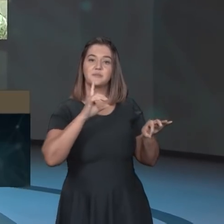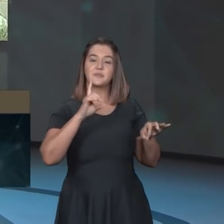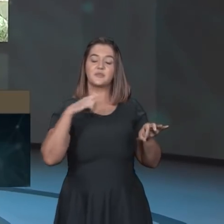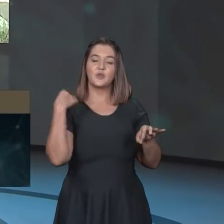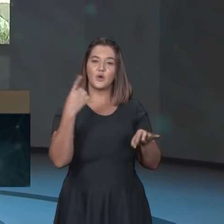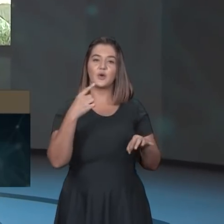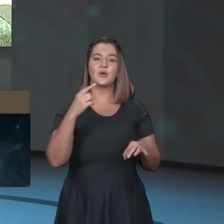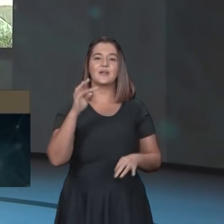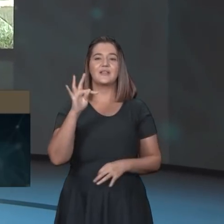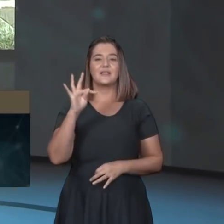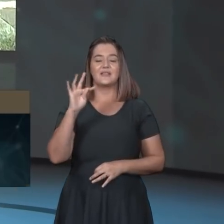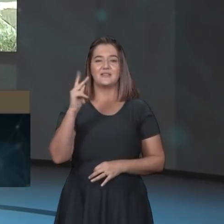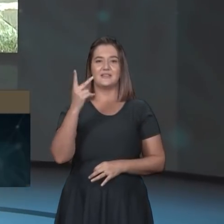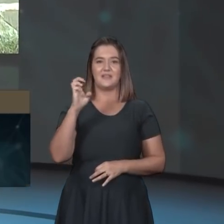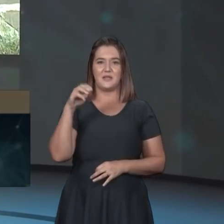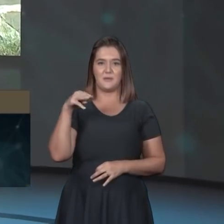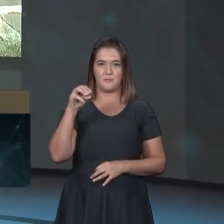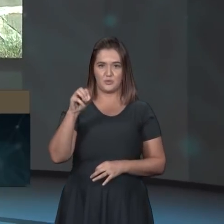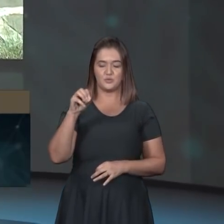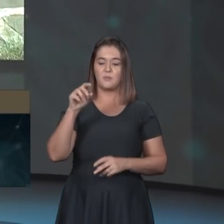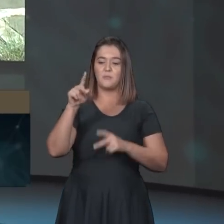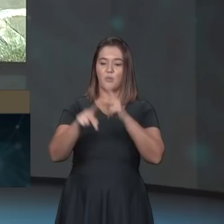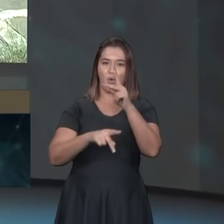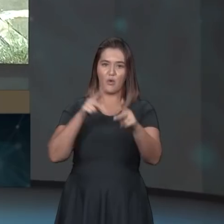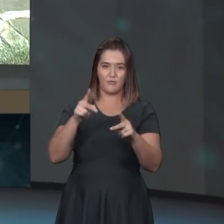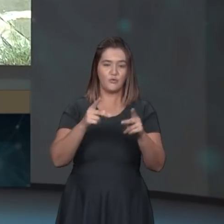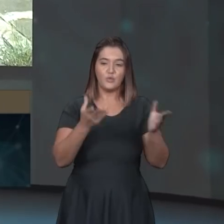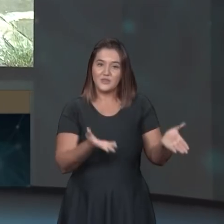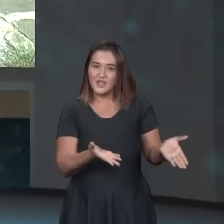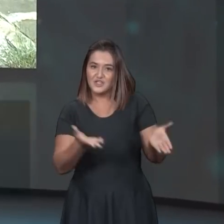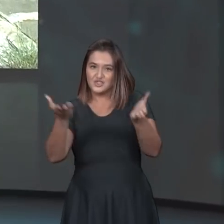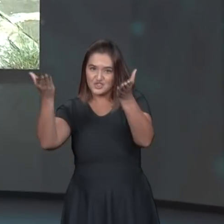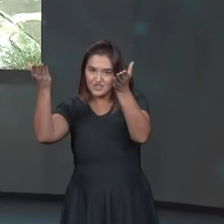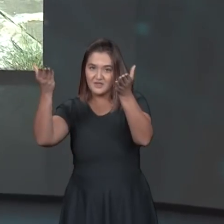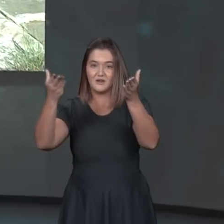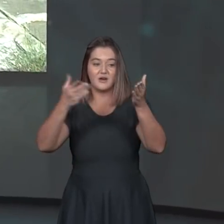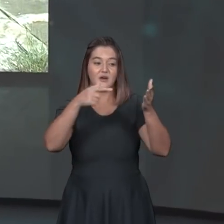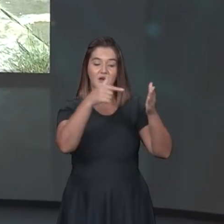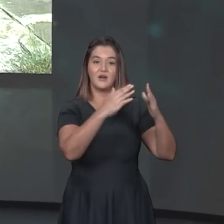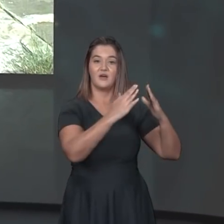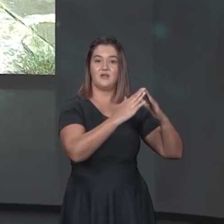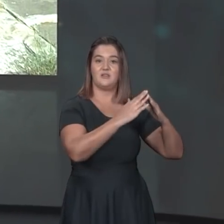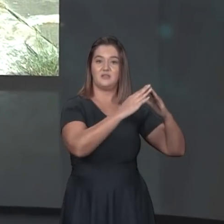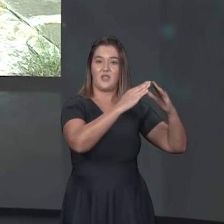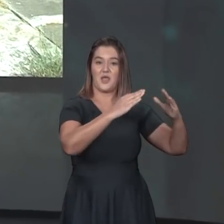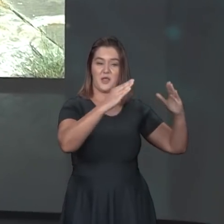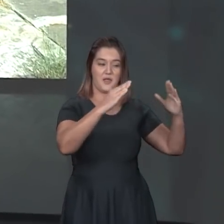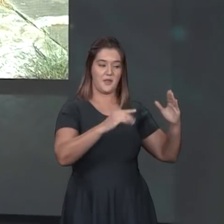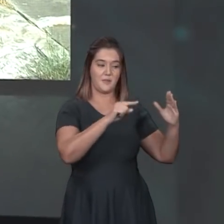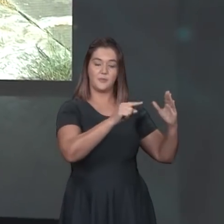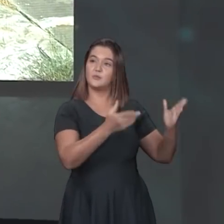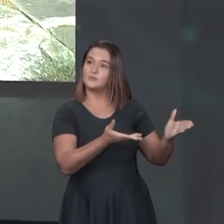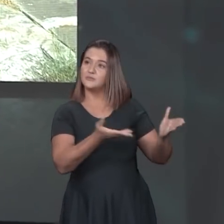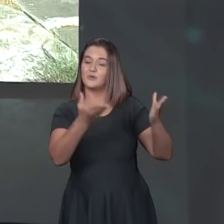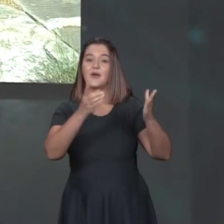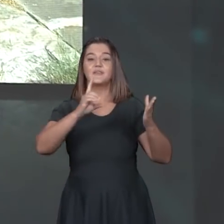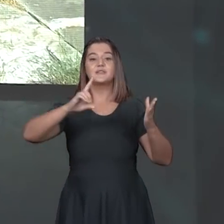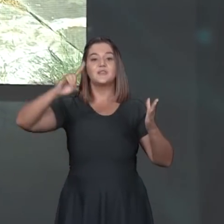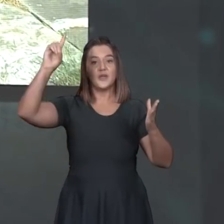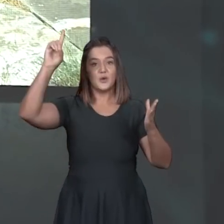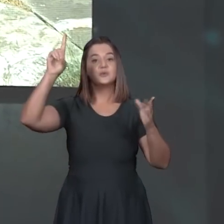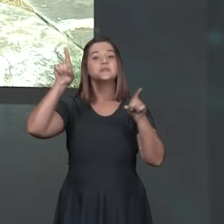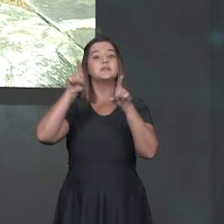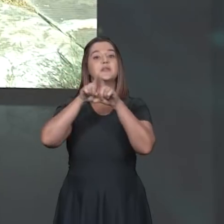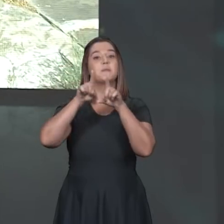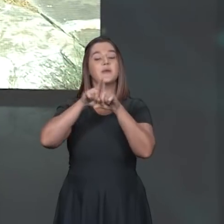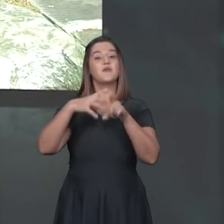Atena. O povo dedica a Atena esse templo. E aqui embaixo você tem a Deus, Theo, Ruios, e ao